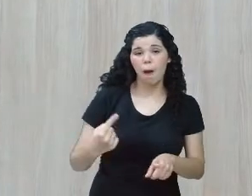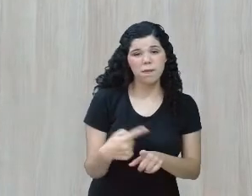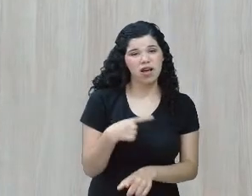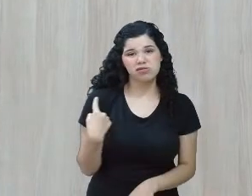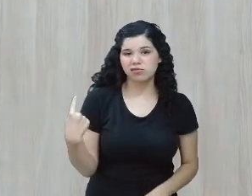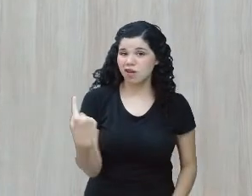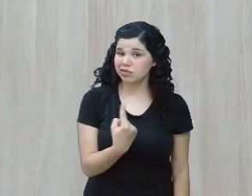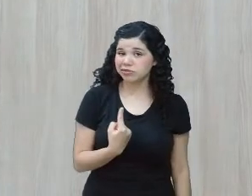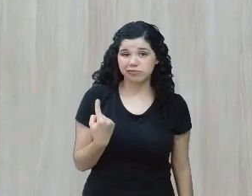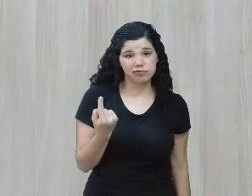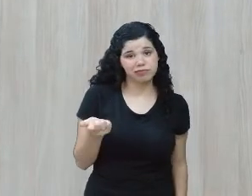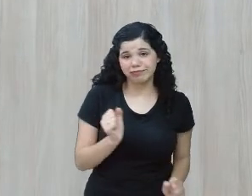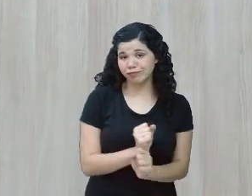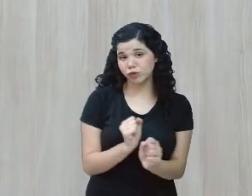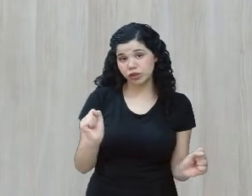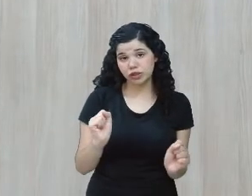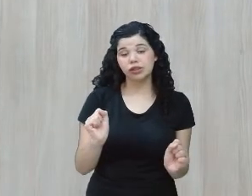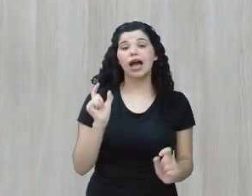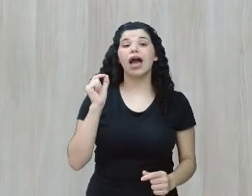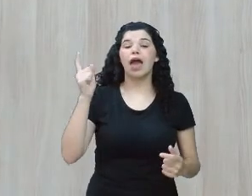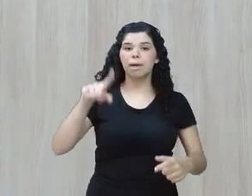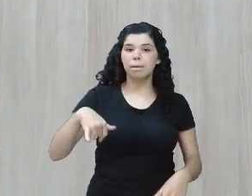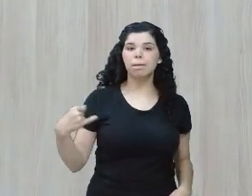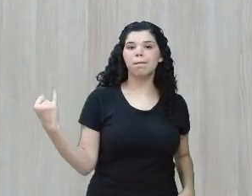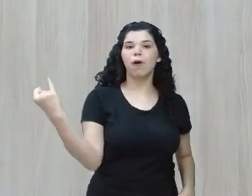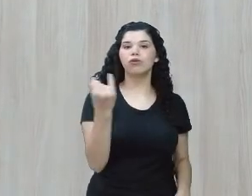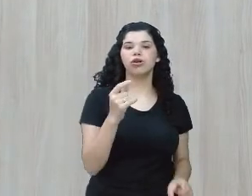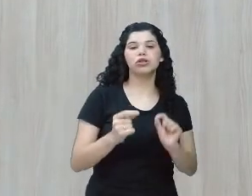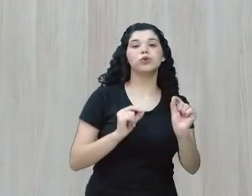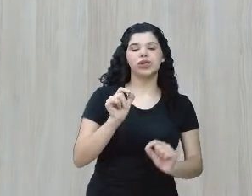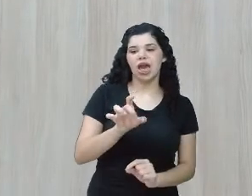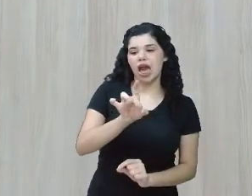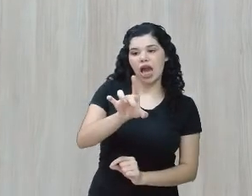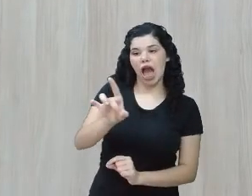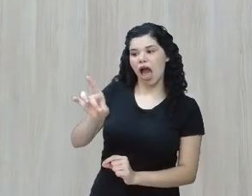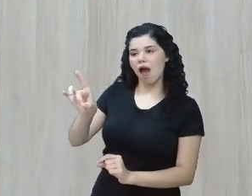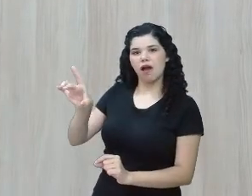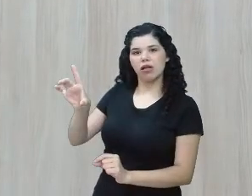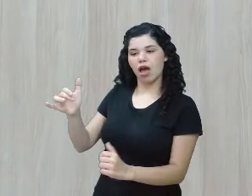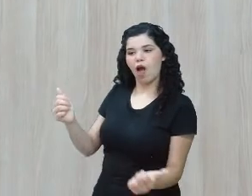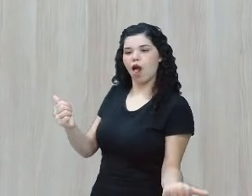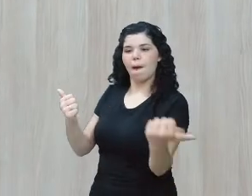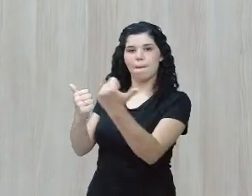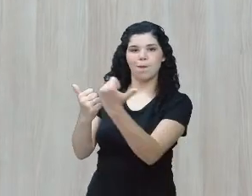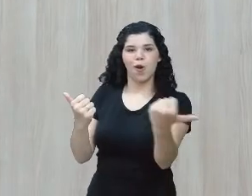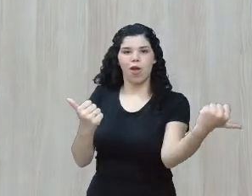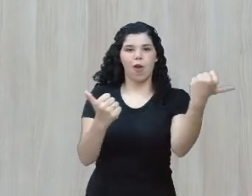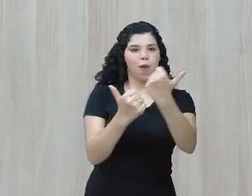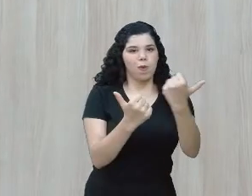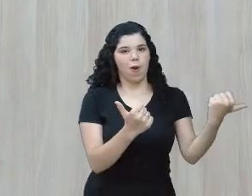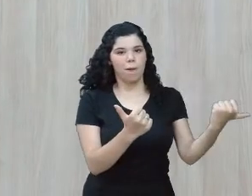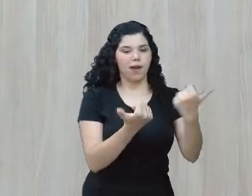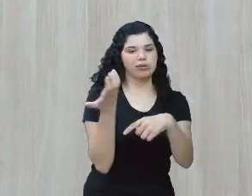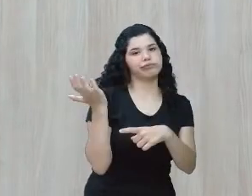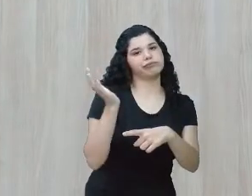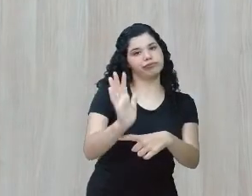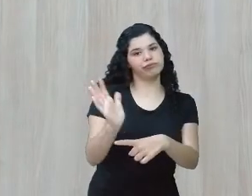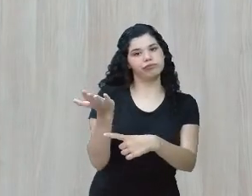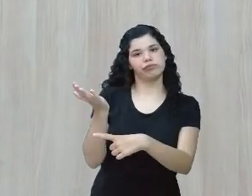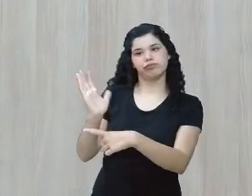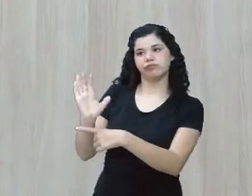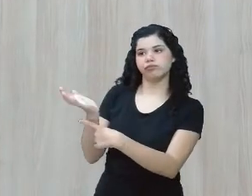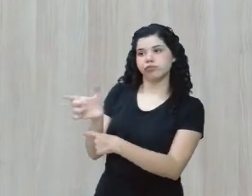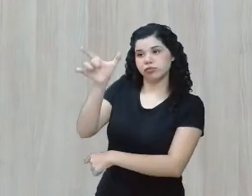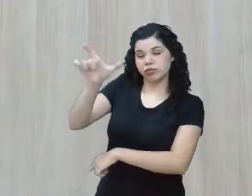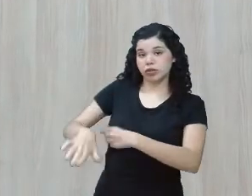faz a diferença. O que faz a diferença é cada um trabalhando a sua parte, ajudando aquele estudante a